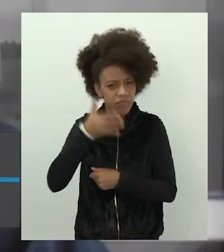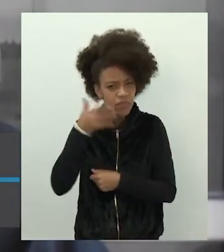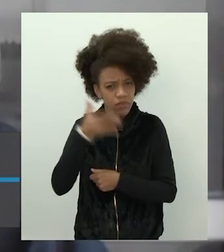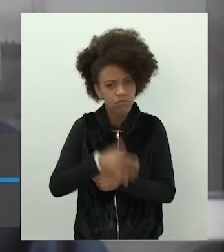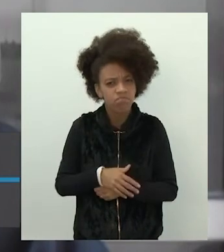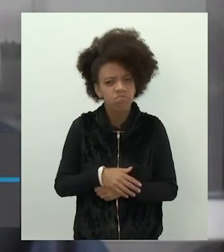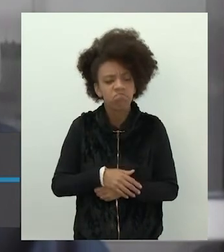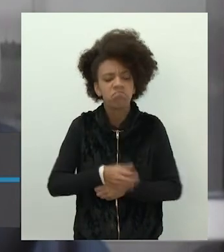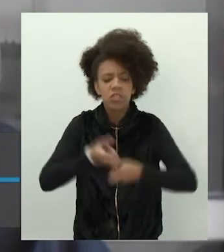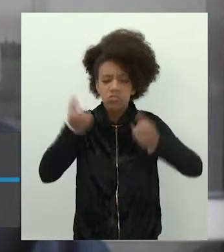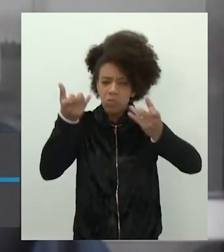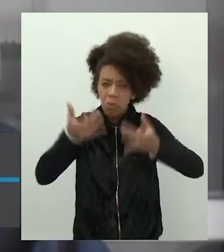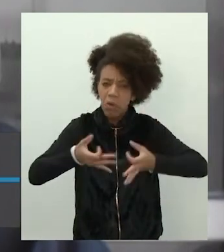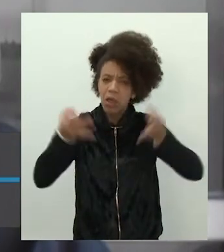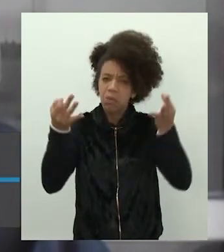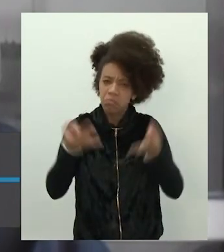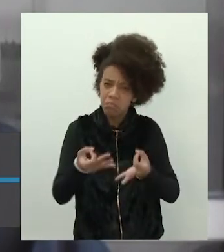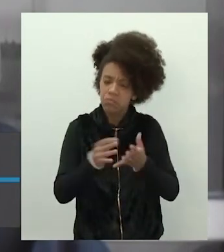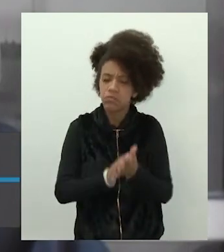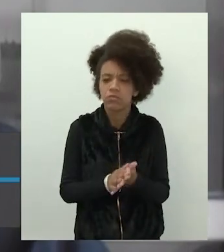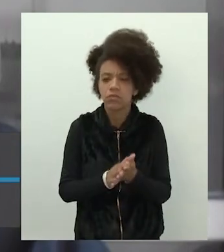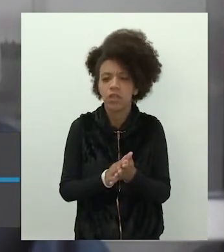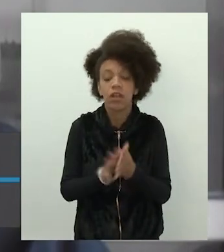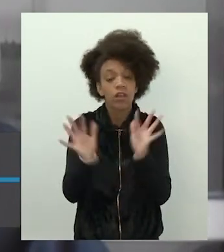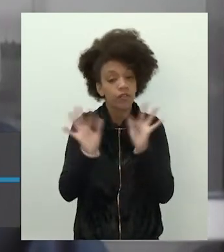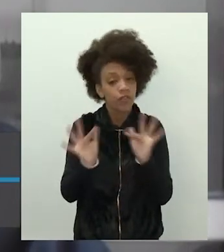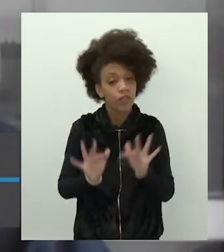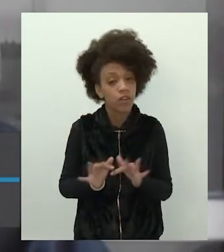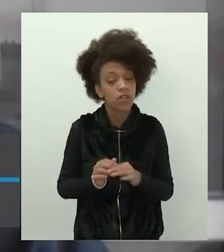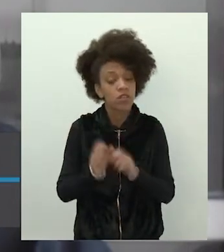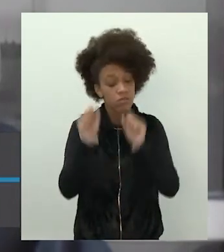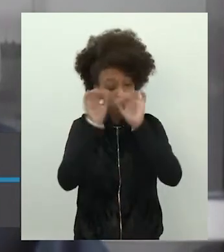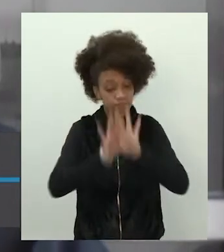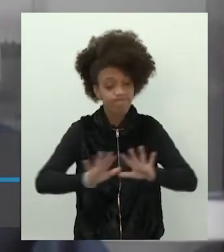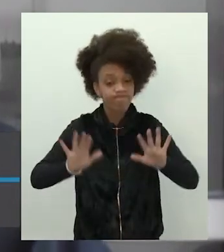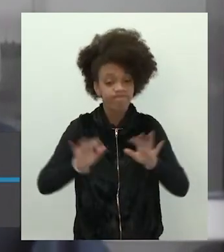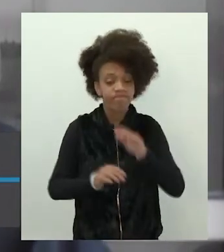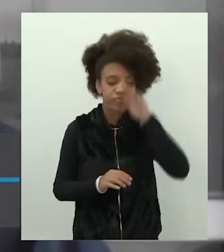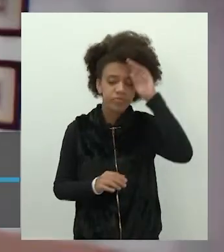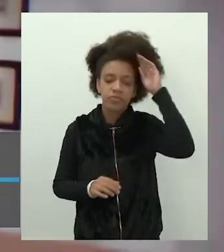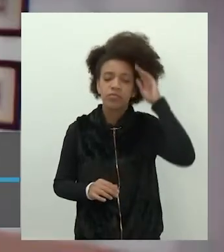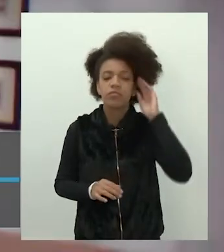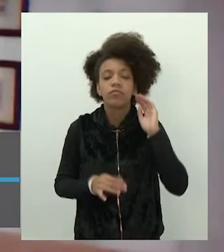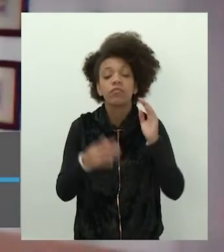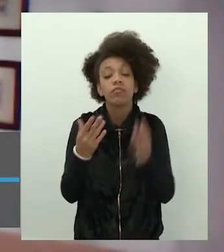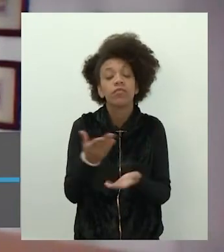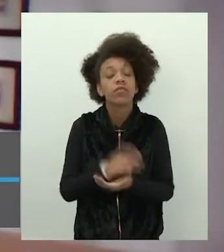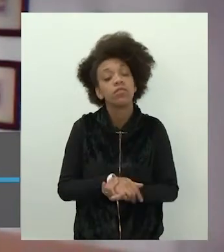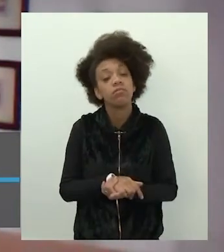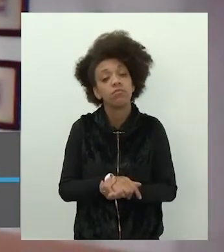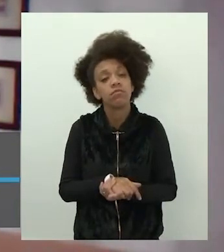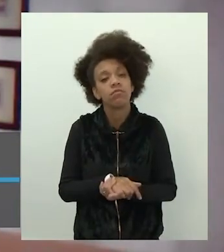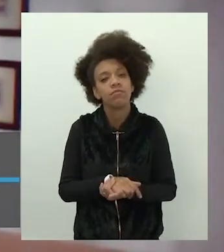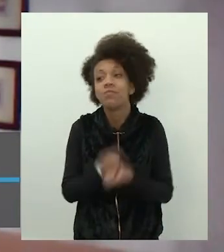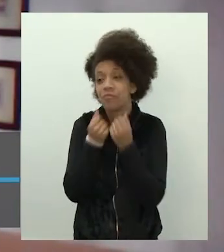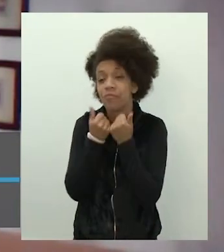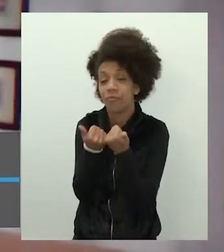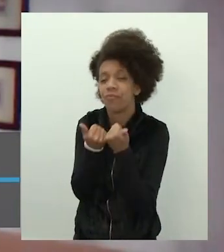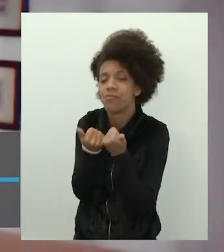expressa muito bem, né, e que ela ficou muito contente com os esclarecimentos. Que bom. Eu vou passar, que bom.